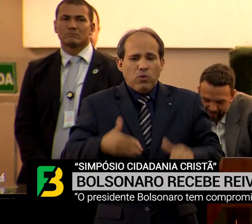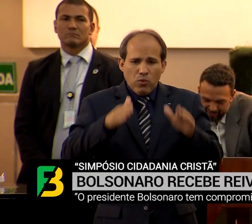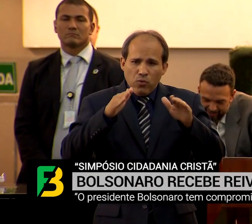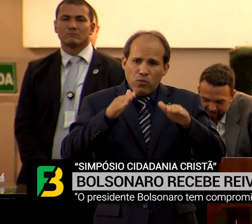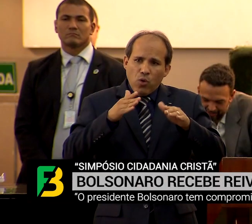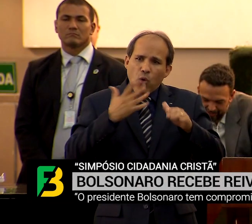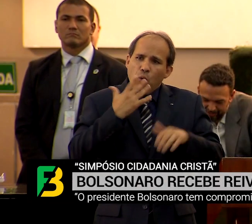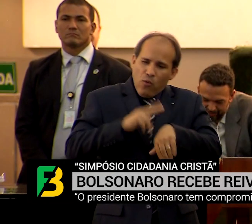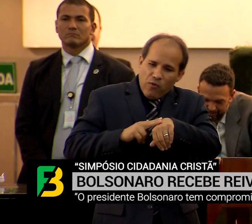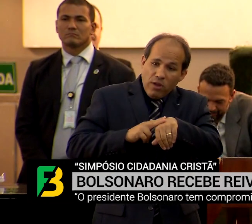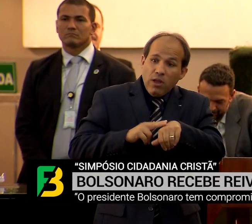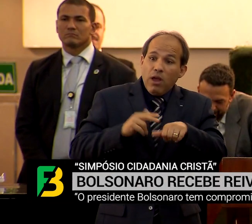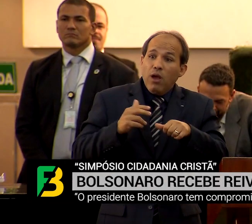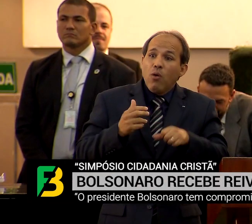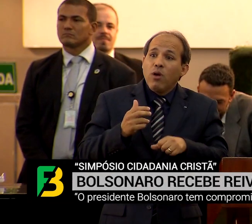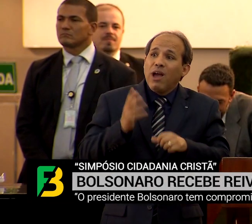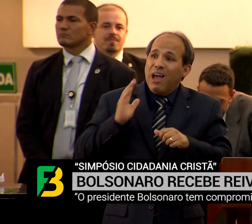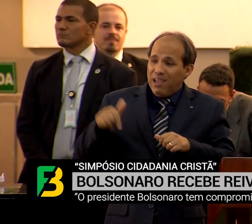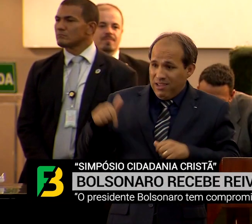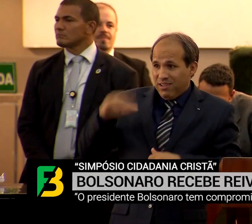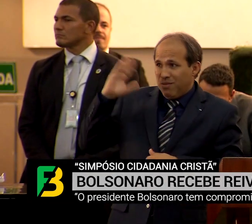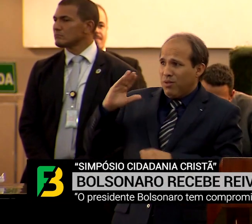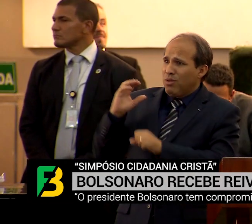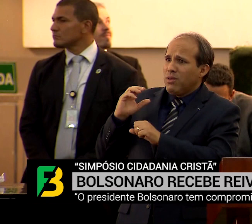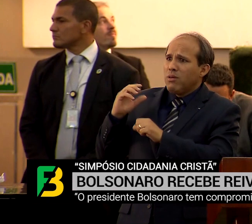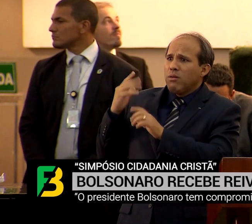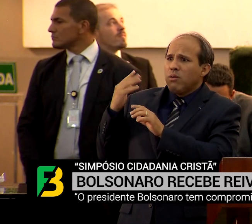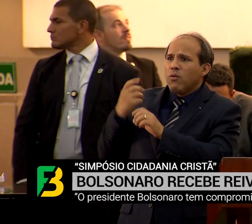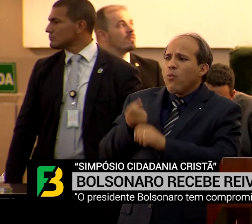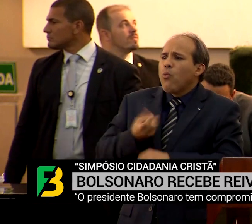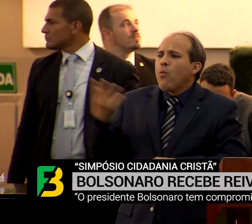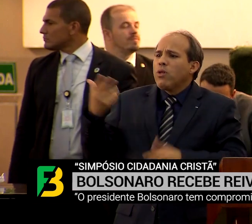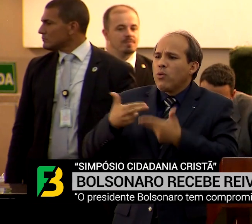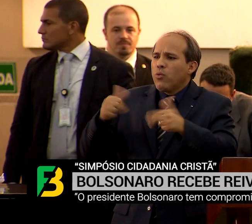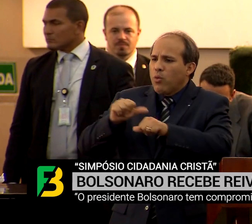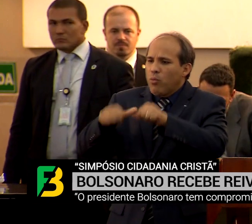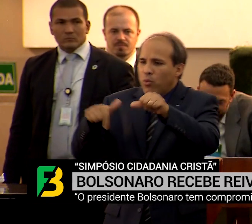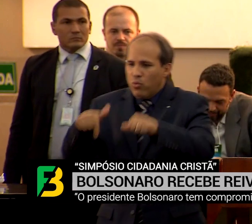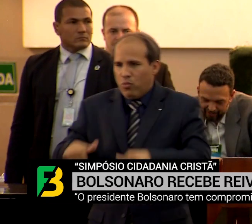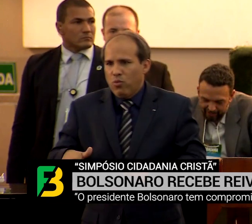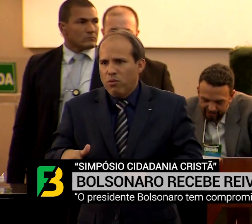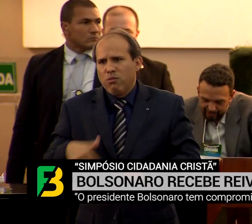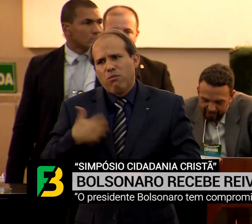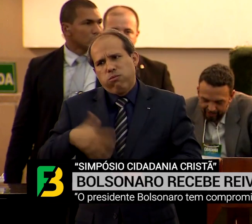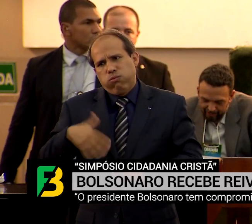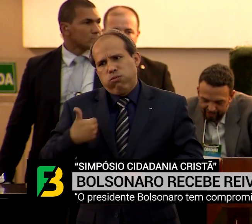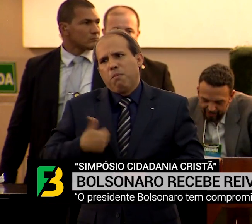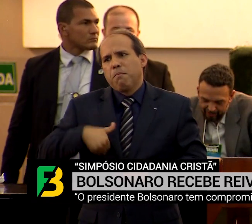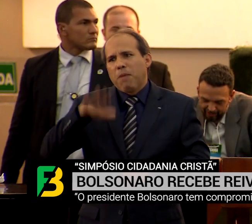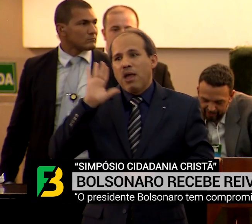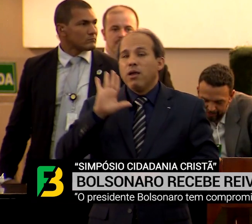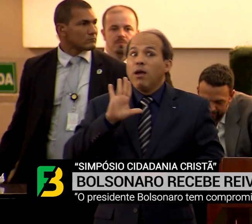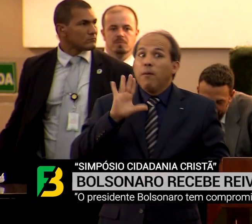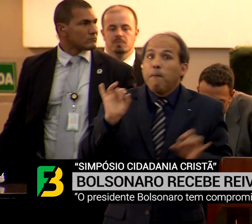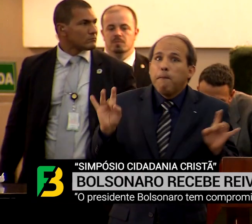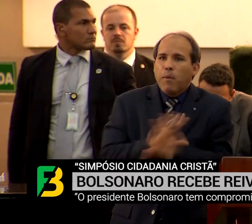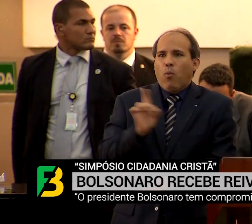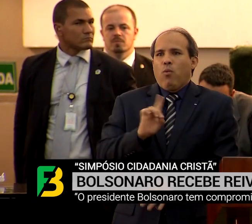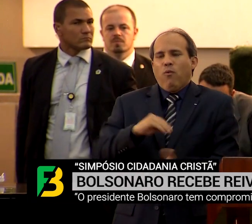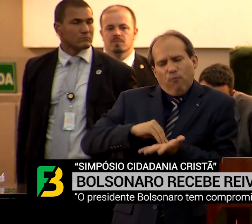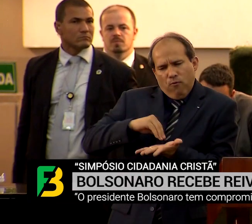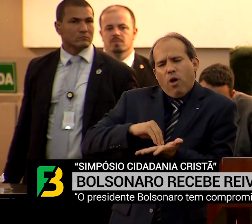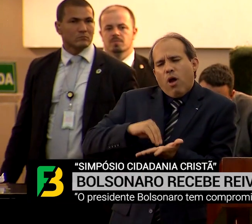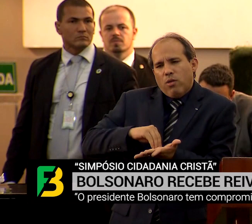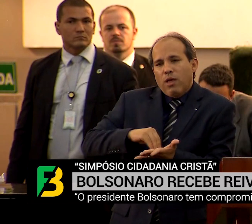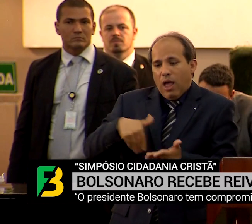Quanta coisa já mudamos no Brasil? Falta muita coisa? Falta. Estamos vivendo, peço a